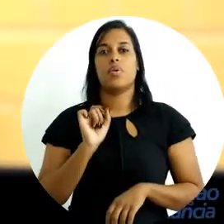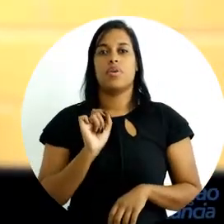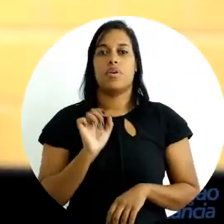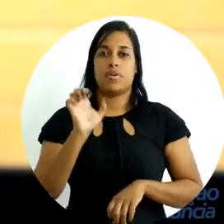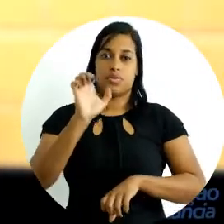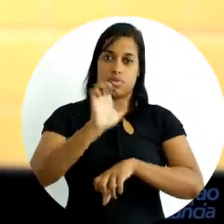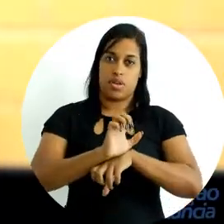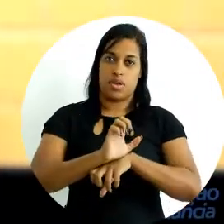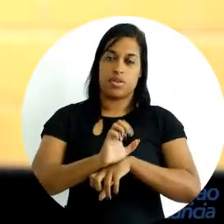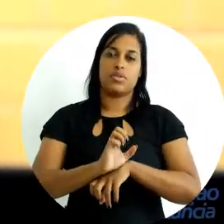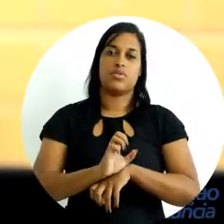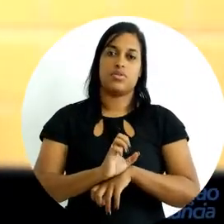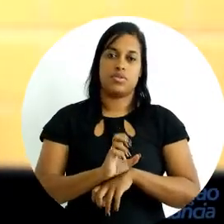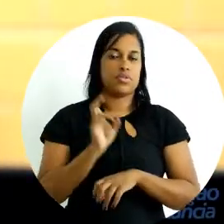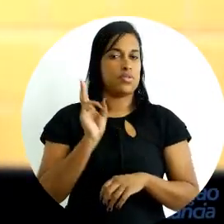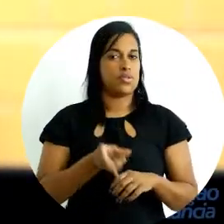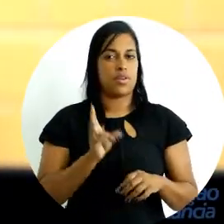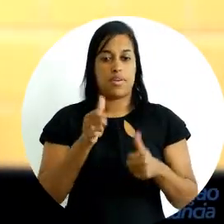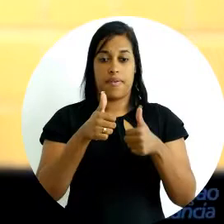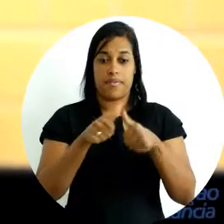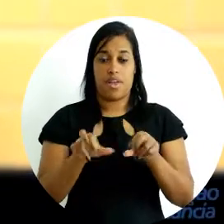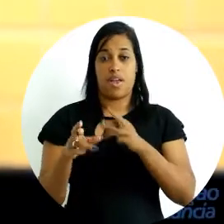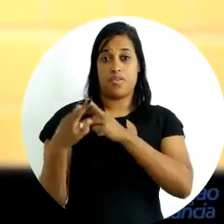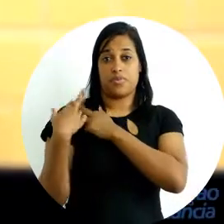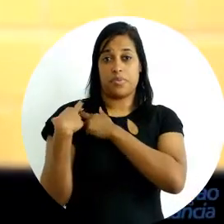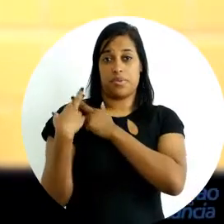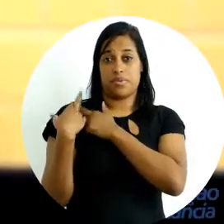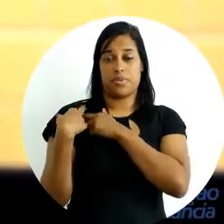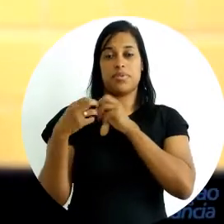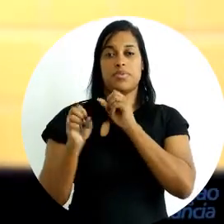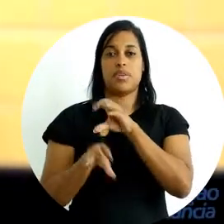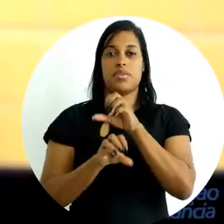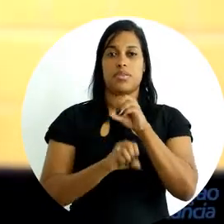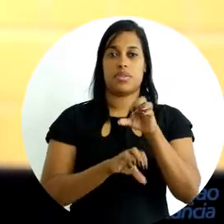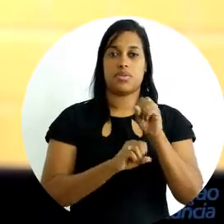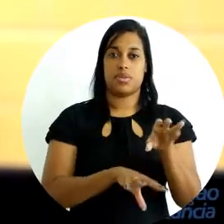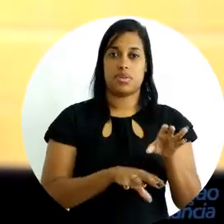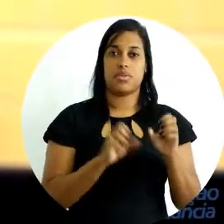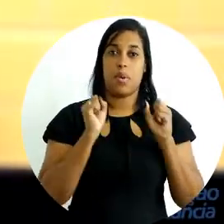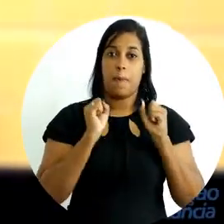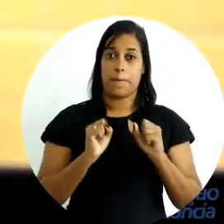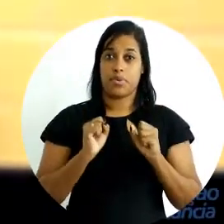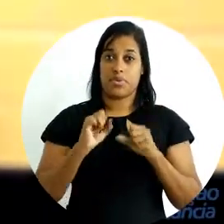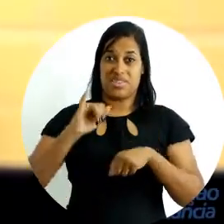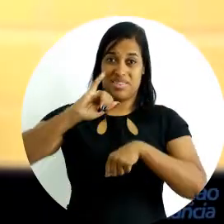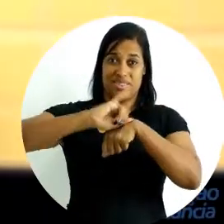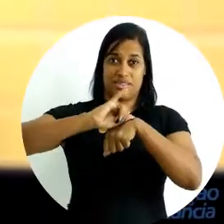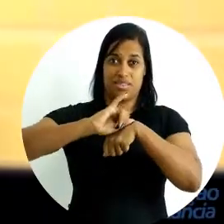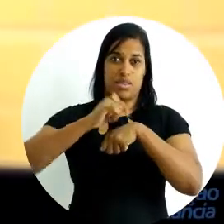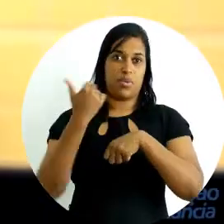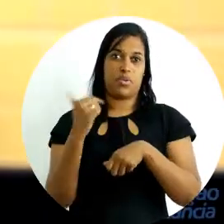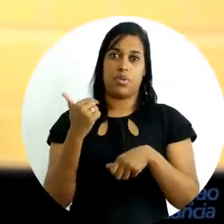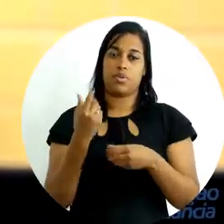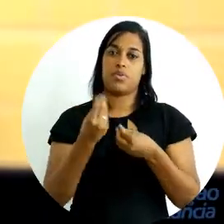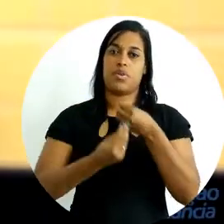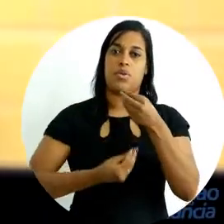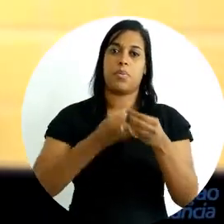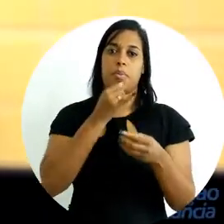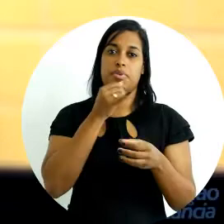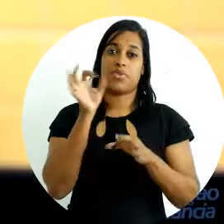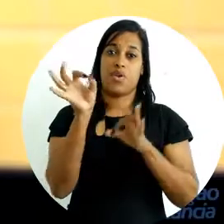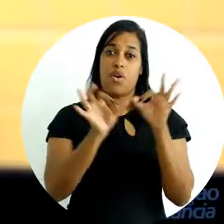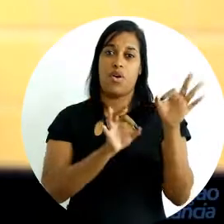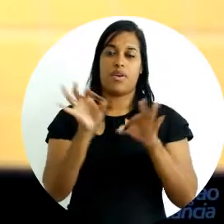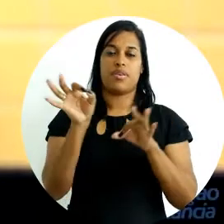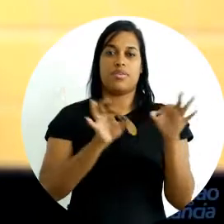E são eles, os estados, que vão ficar com a responsabilidade da educação. O poder central não tinha